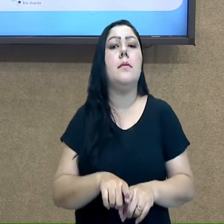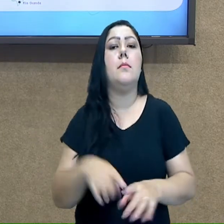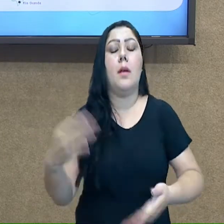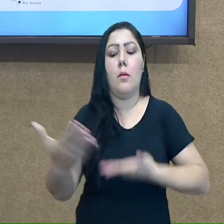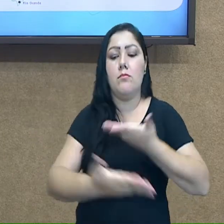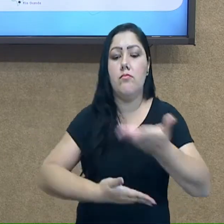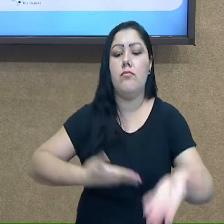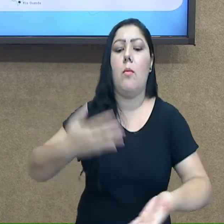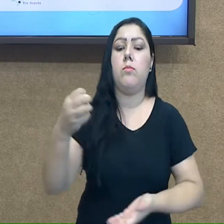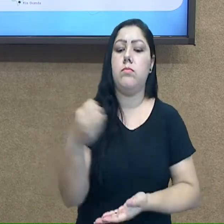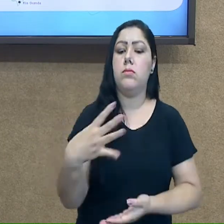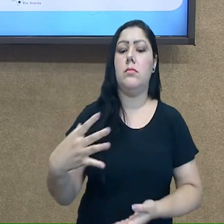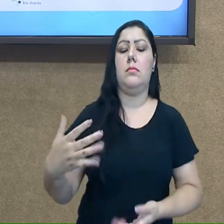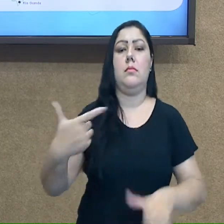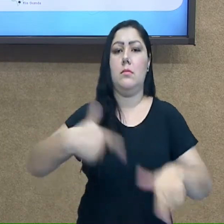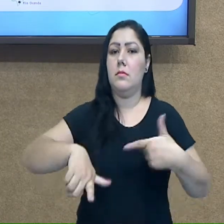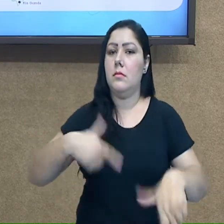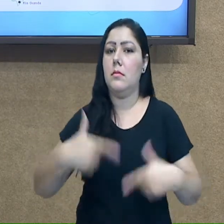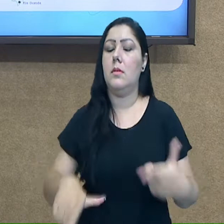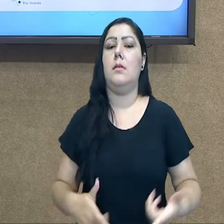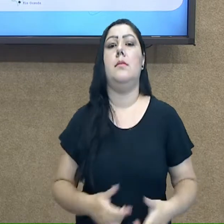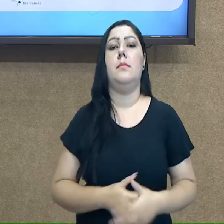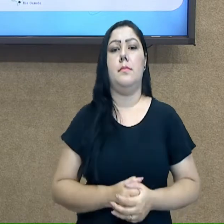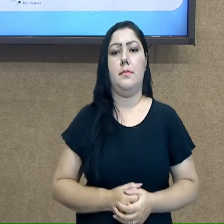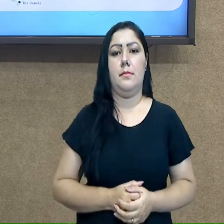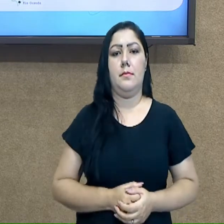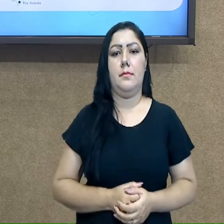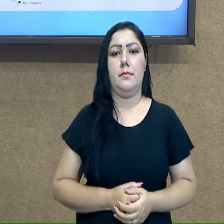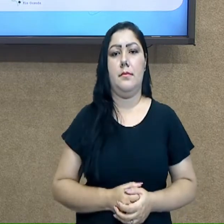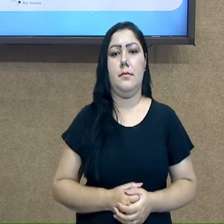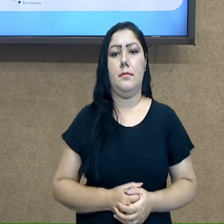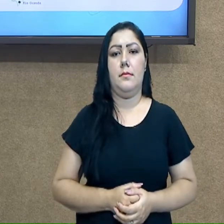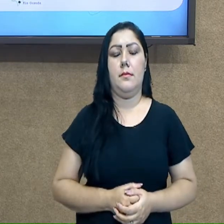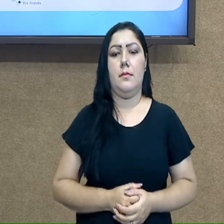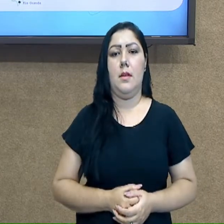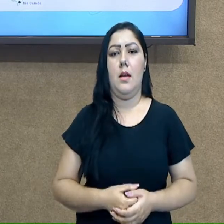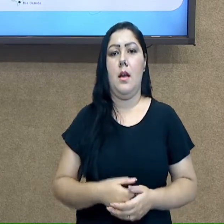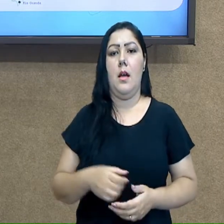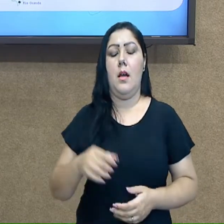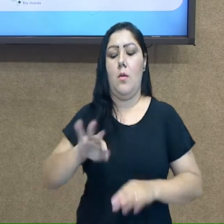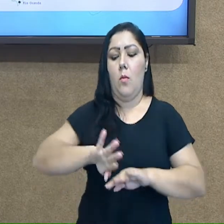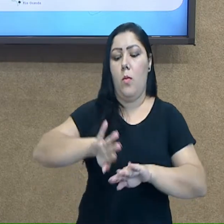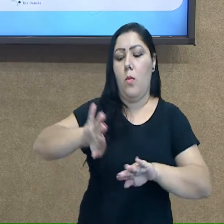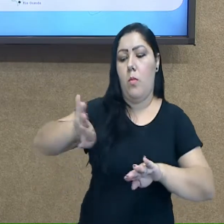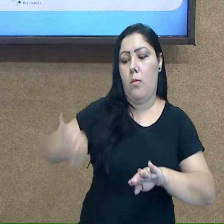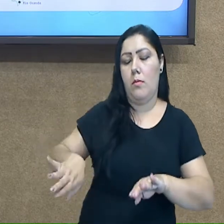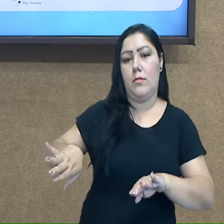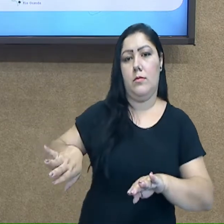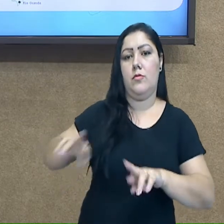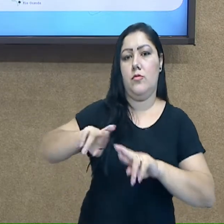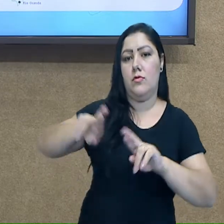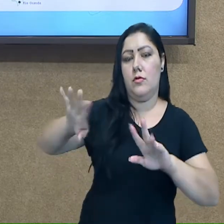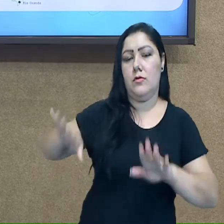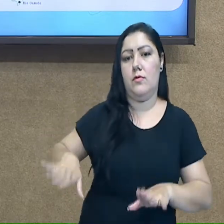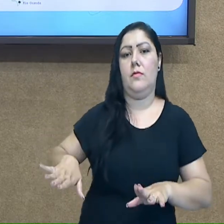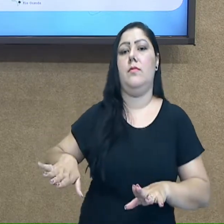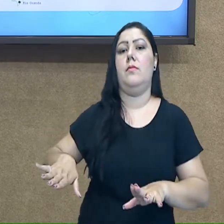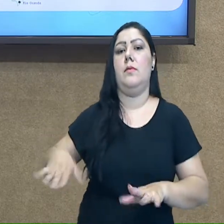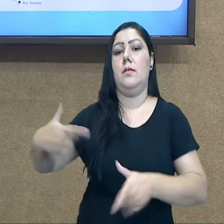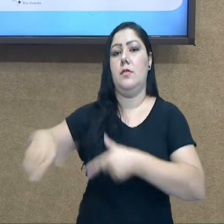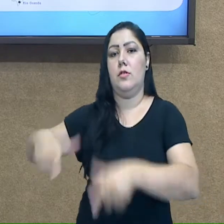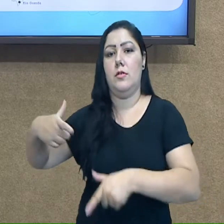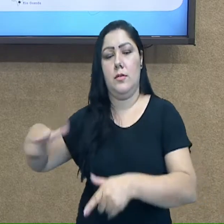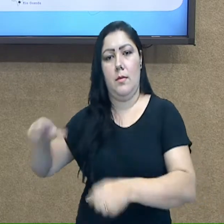de trabalhos alheias ao uso da mão de obra escrava. Como era essa forma de trabalho,